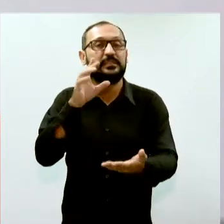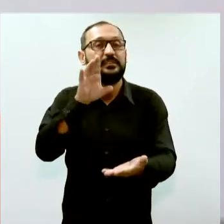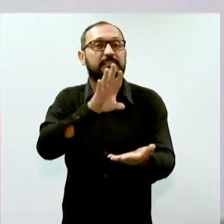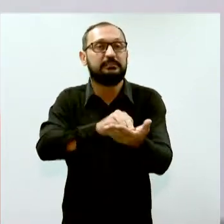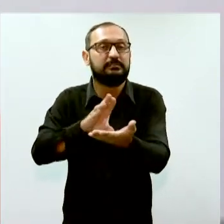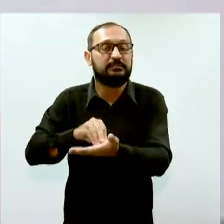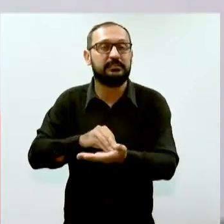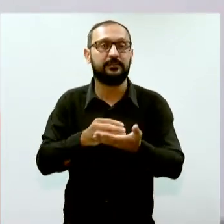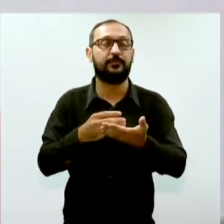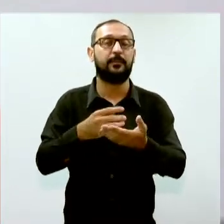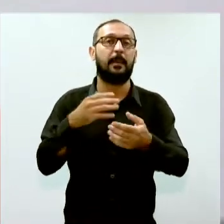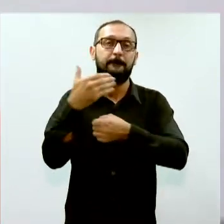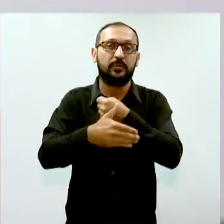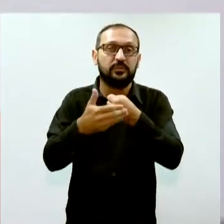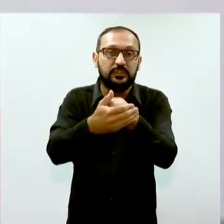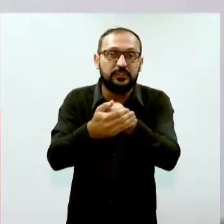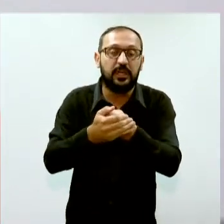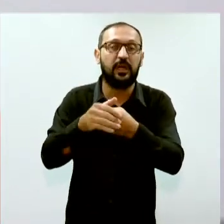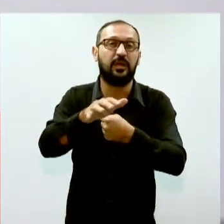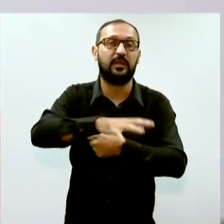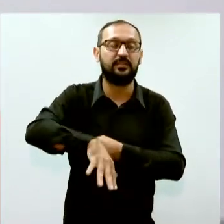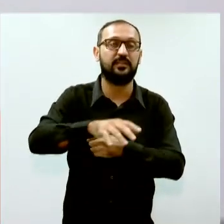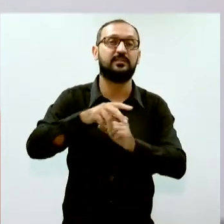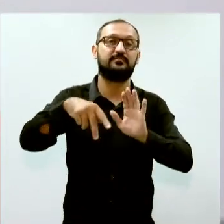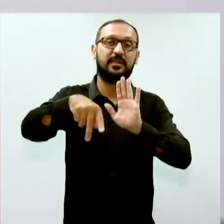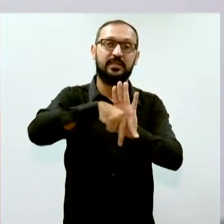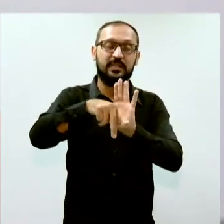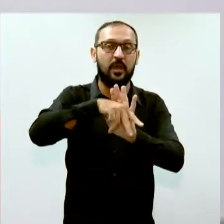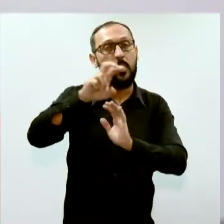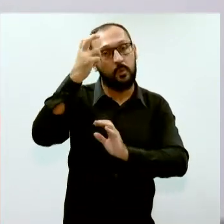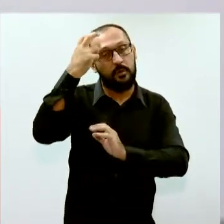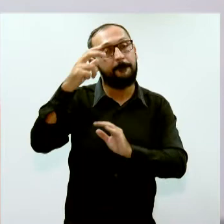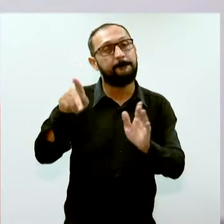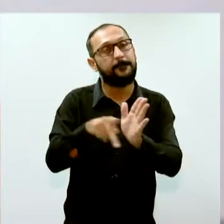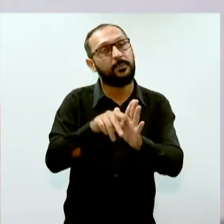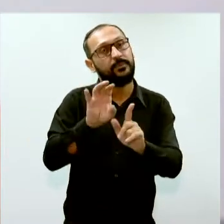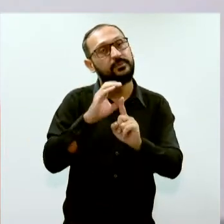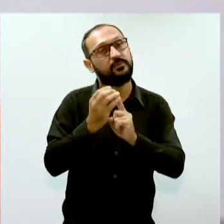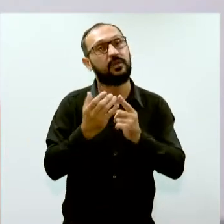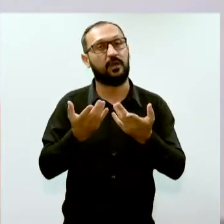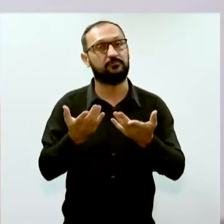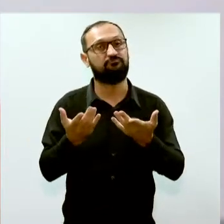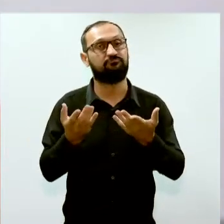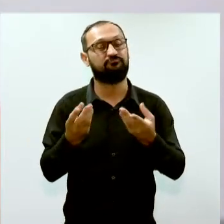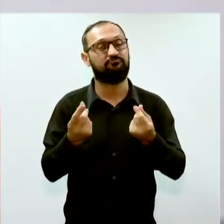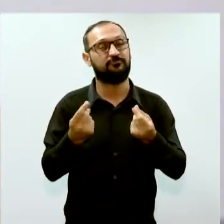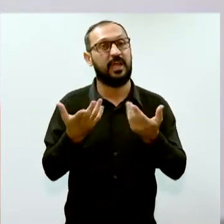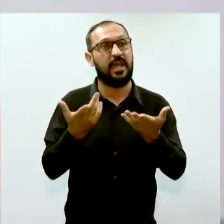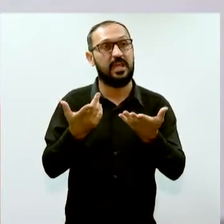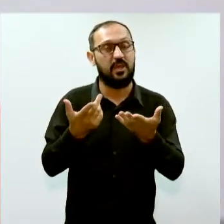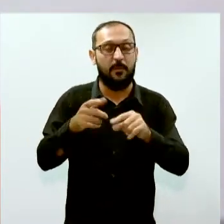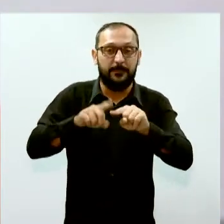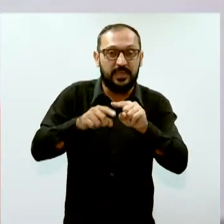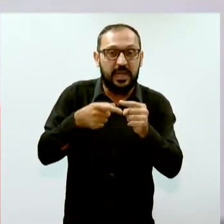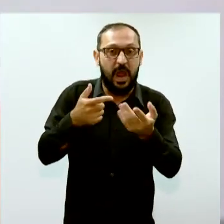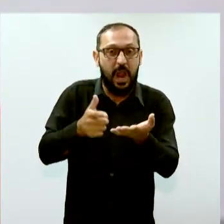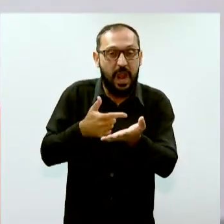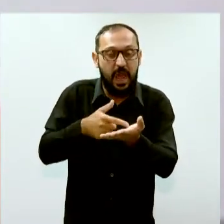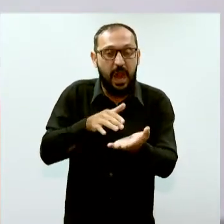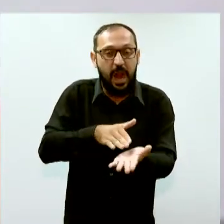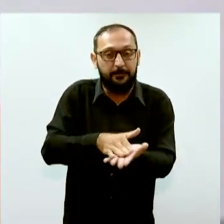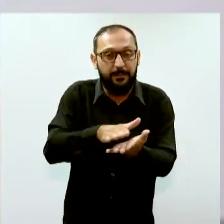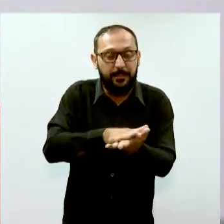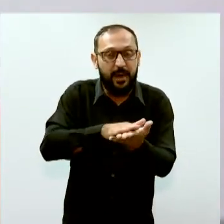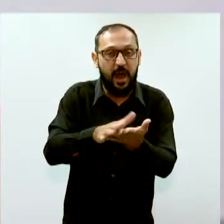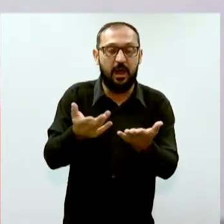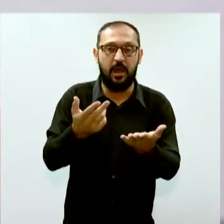para resguardar, para salvaguardar esse patrimônio cultural das comunidades, e a publicação de um material, a inserção da língua